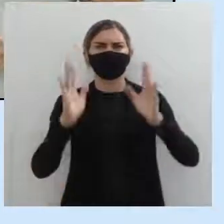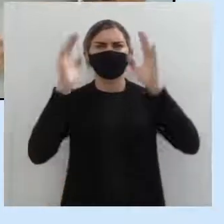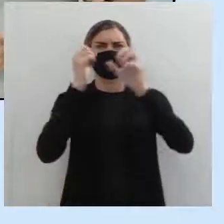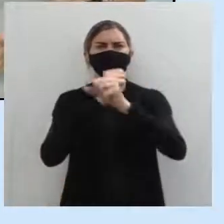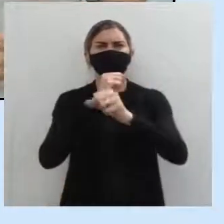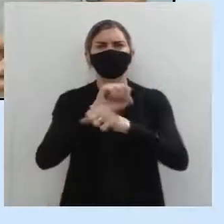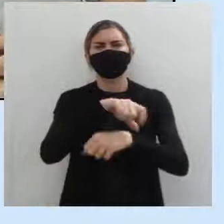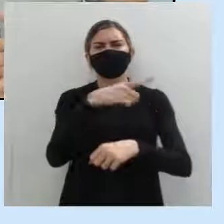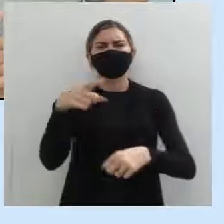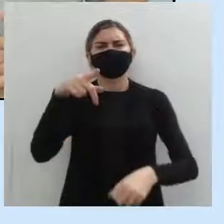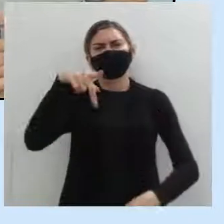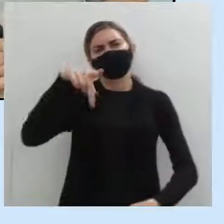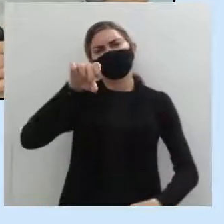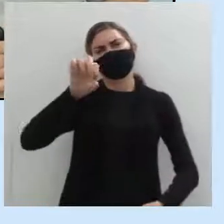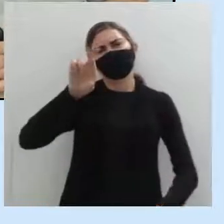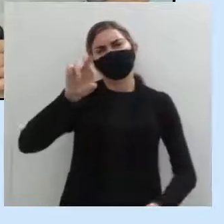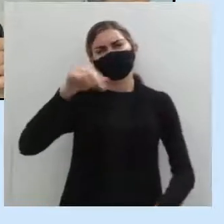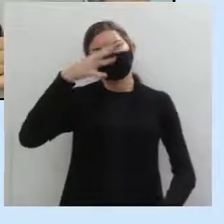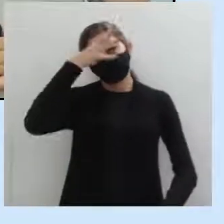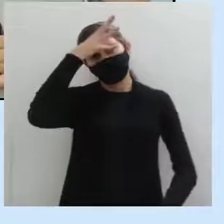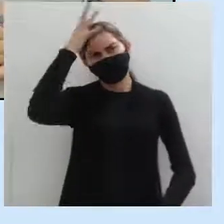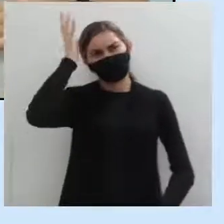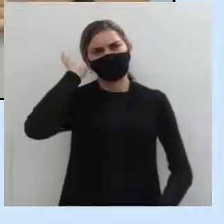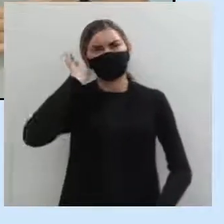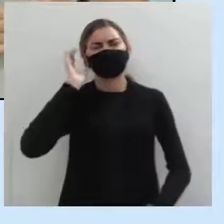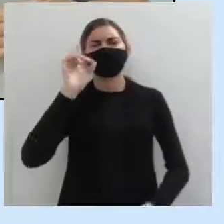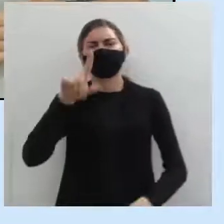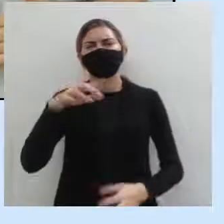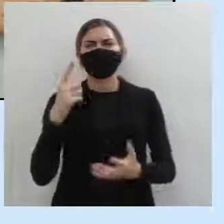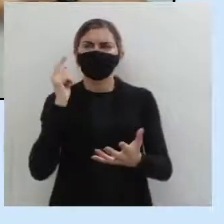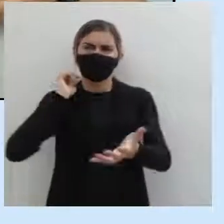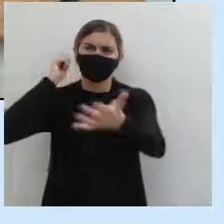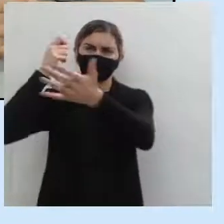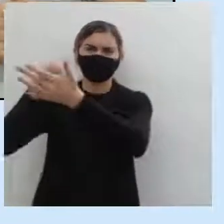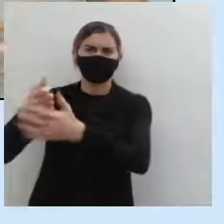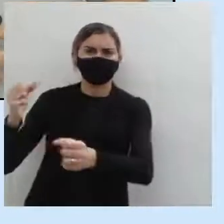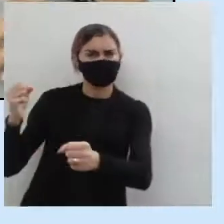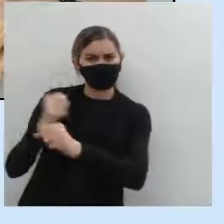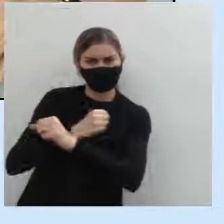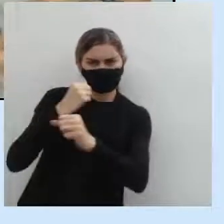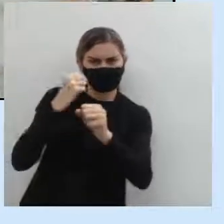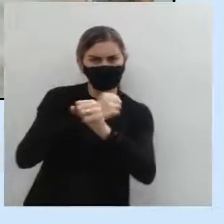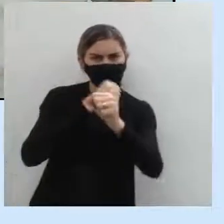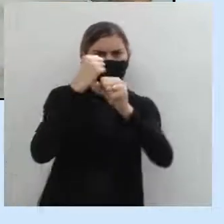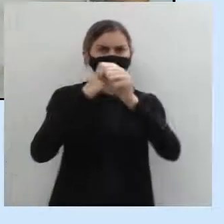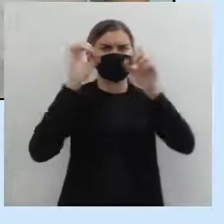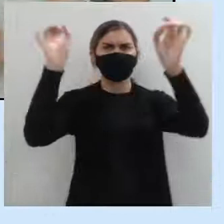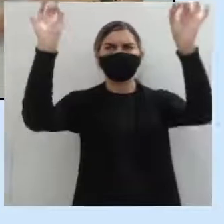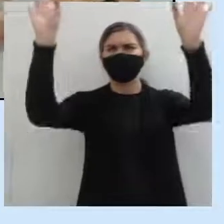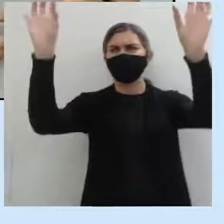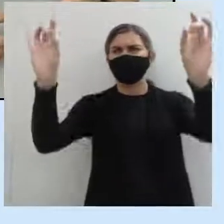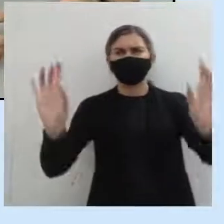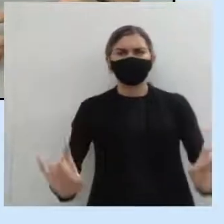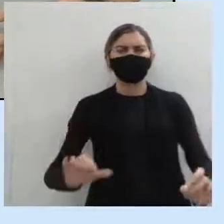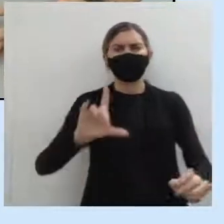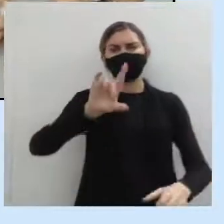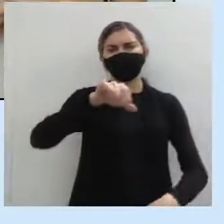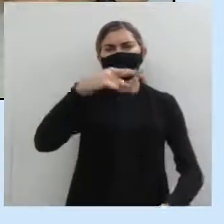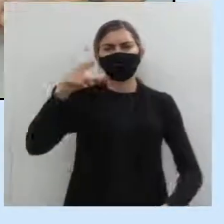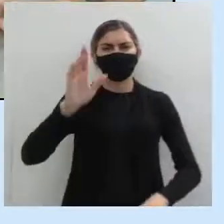de São Pedro, em Roma. Então, para financiar essa construção monumental, Leão